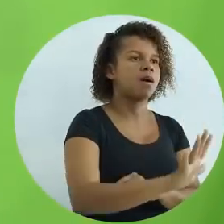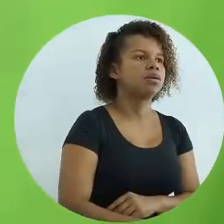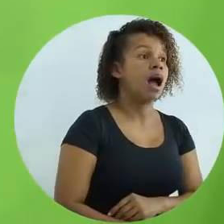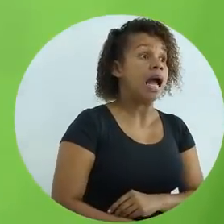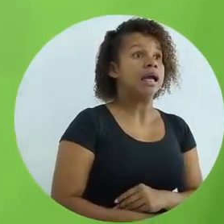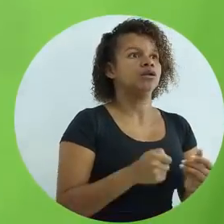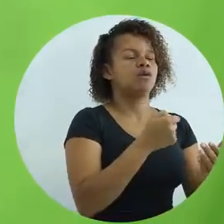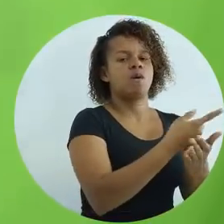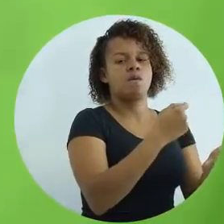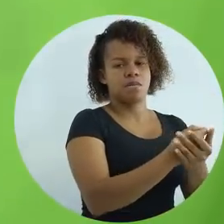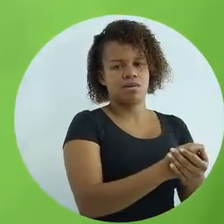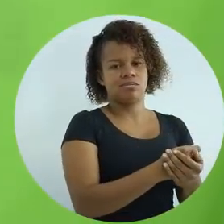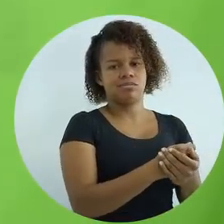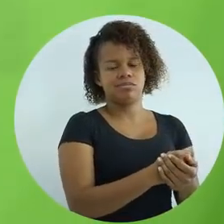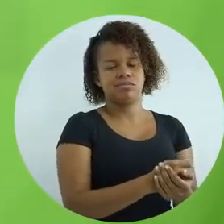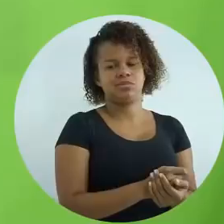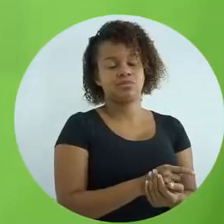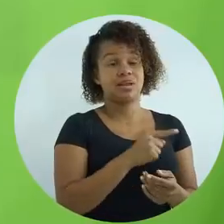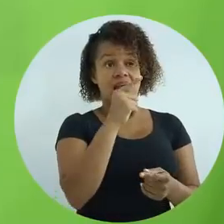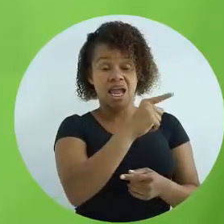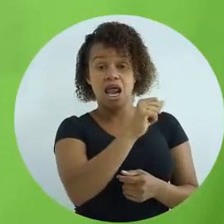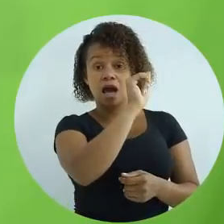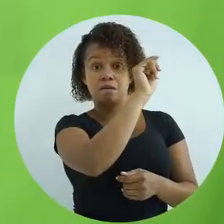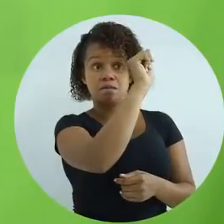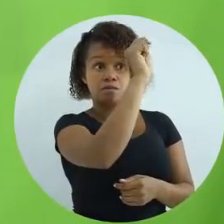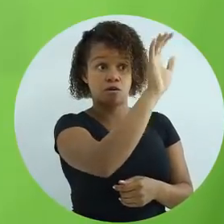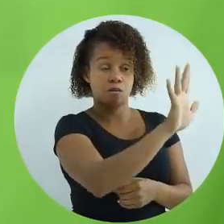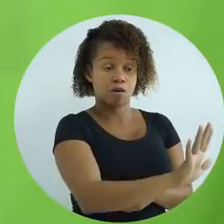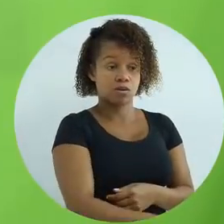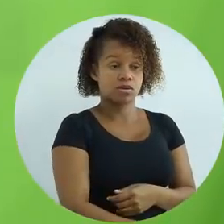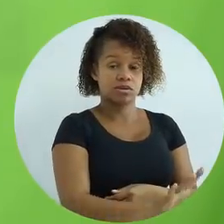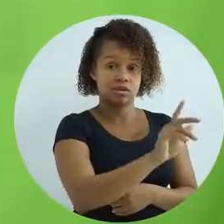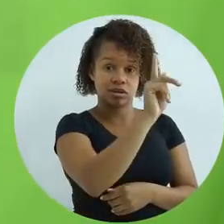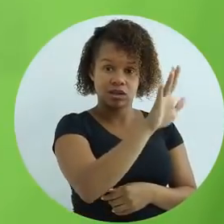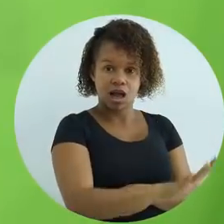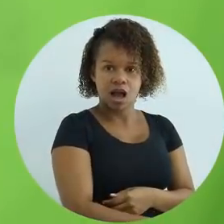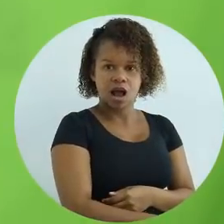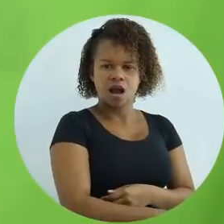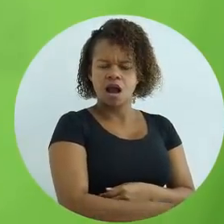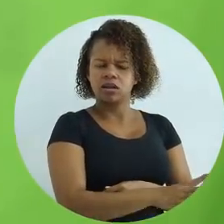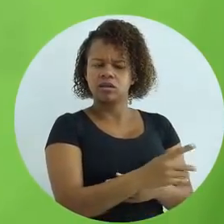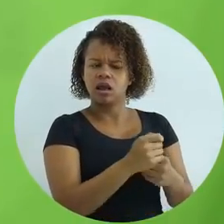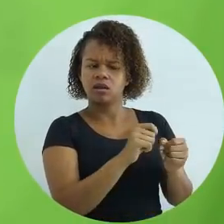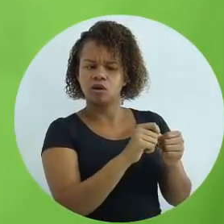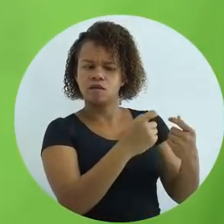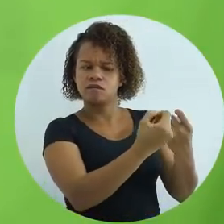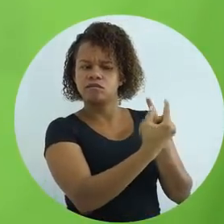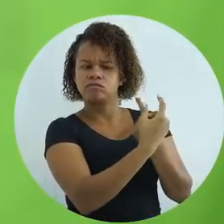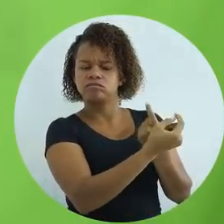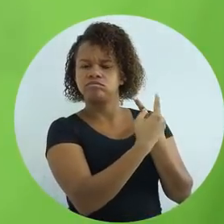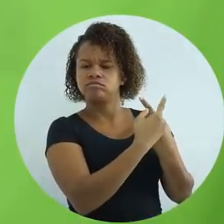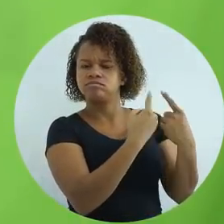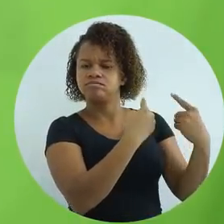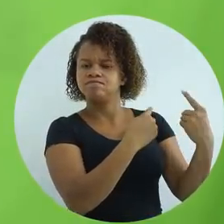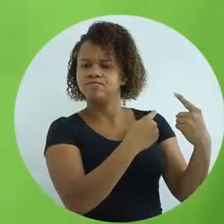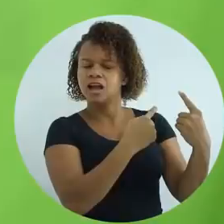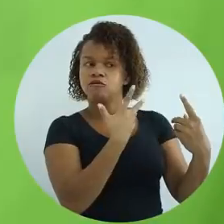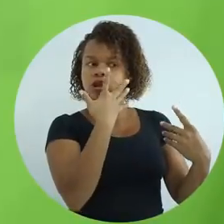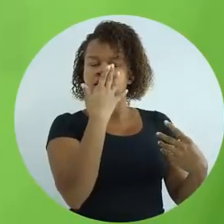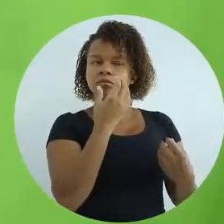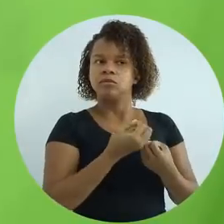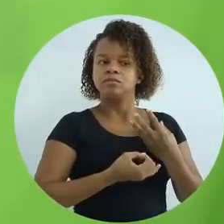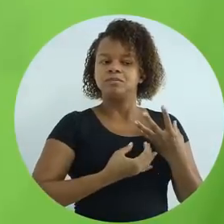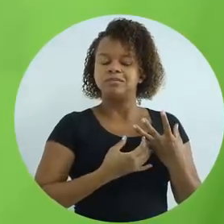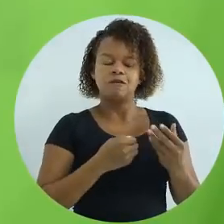compra um produto. Aquela promoção foi uma ação que tentou influenciar o mercado e você se sentiu